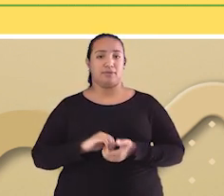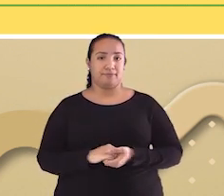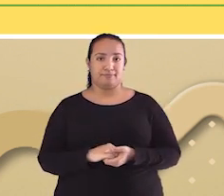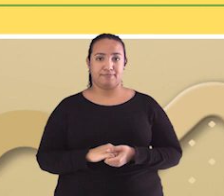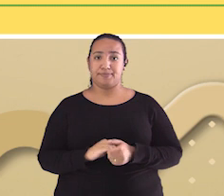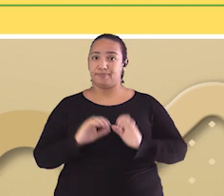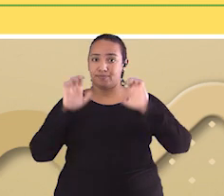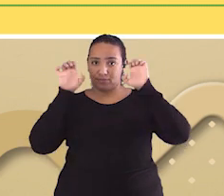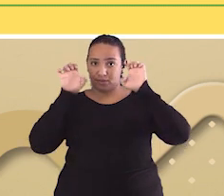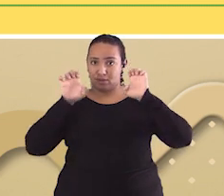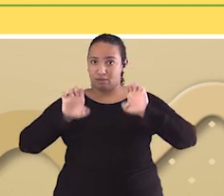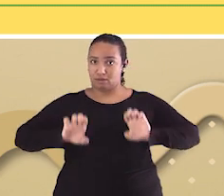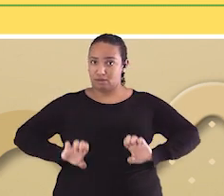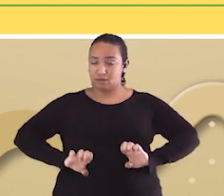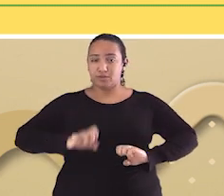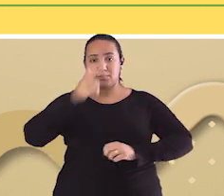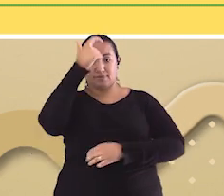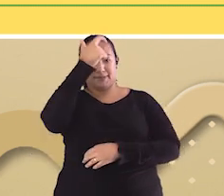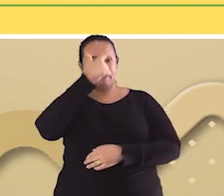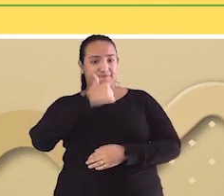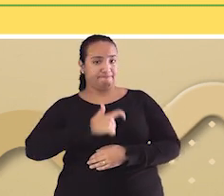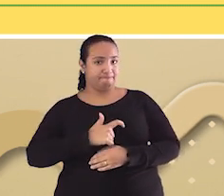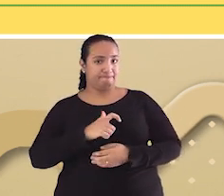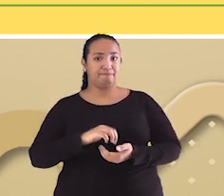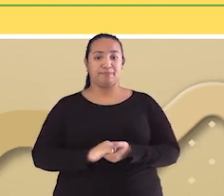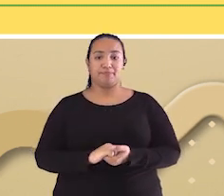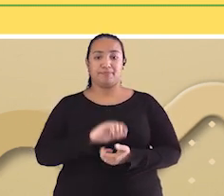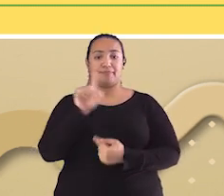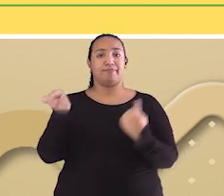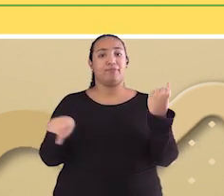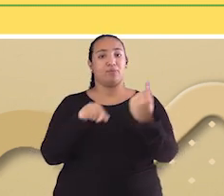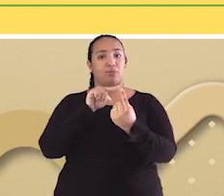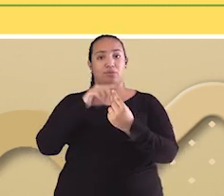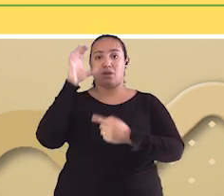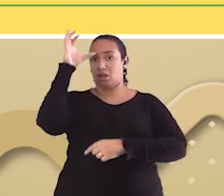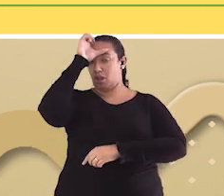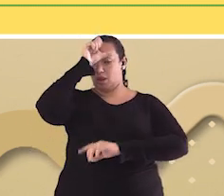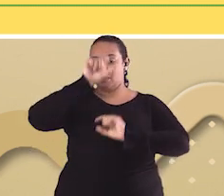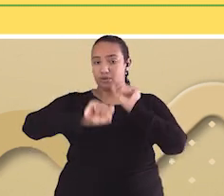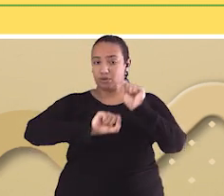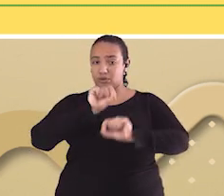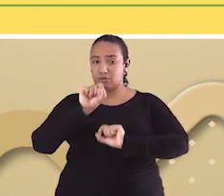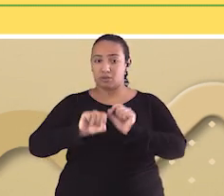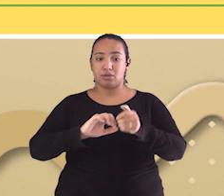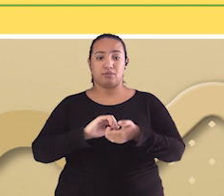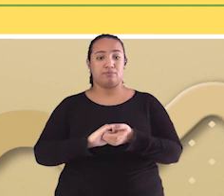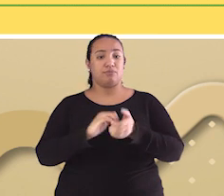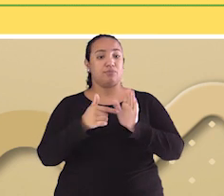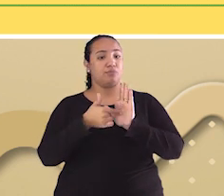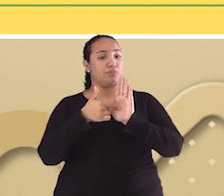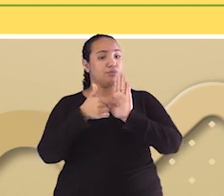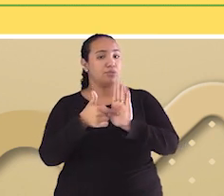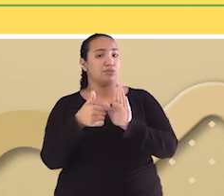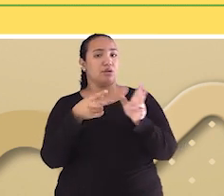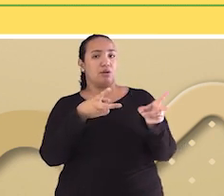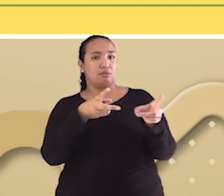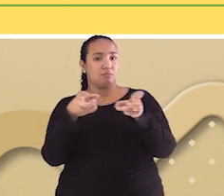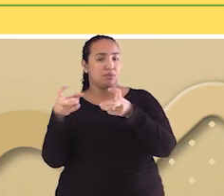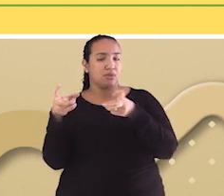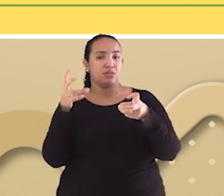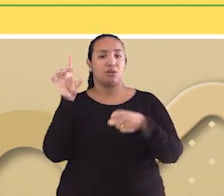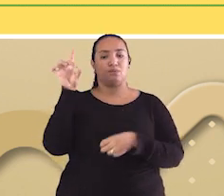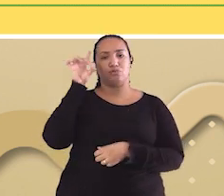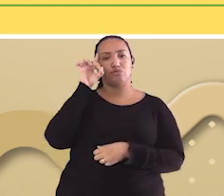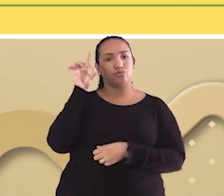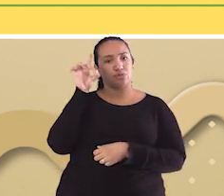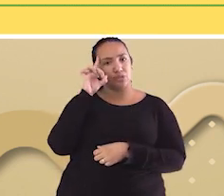desenvolvido é Ética e Cidadania. O objetivo de aprendizagem: problematizar fatos observados